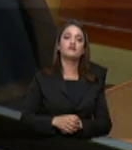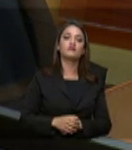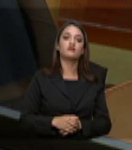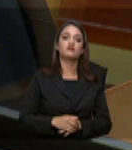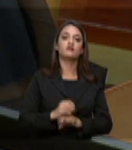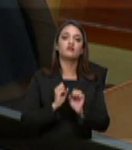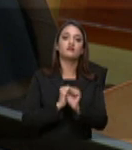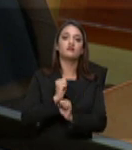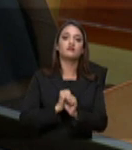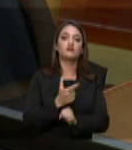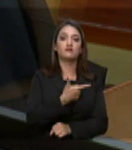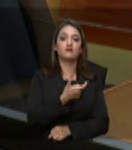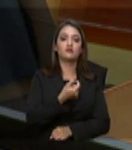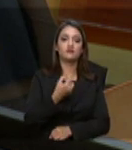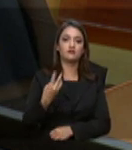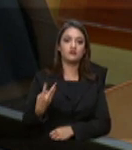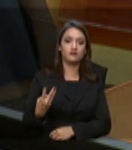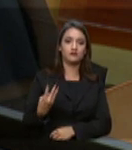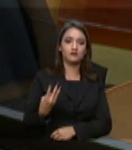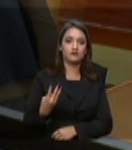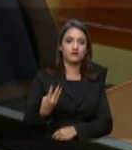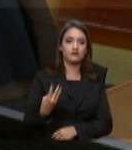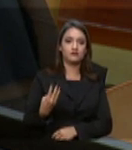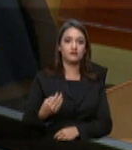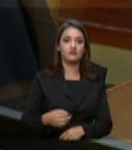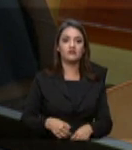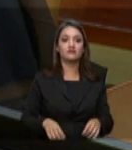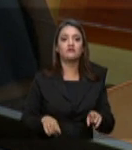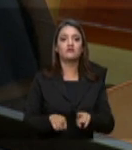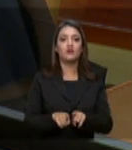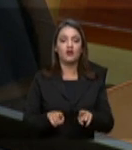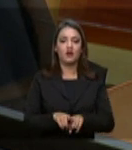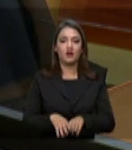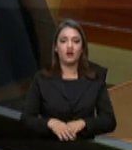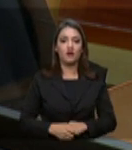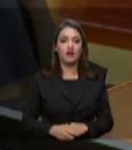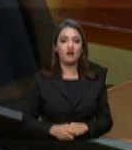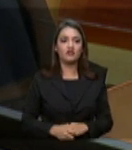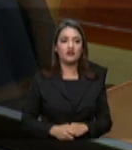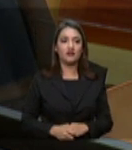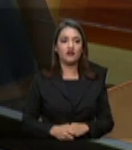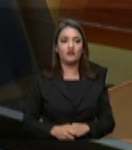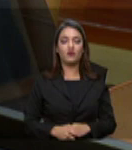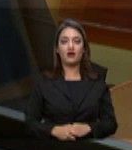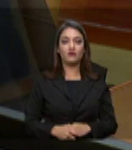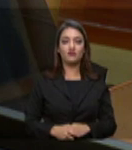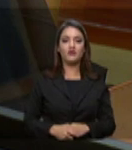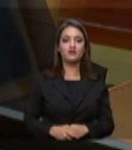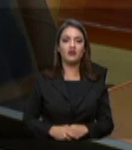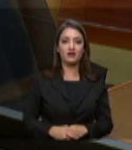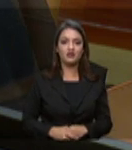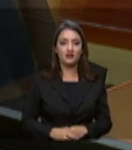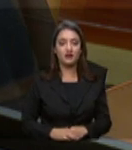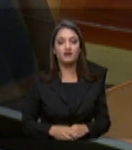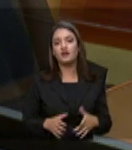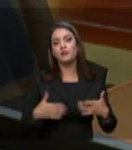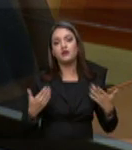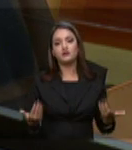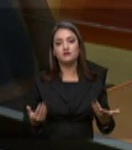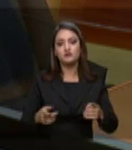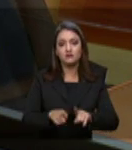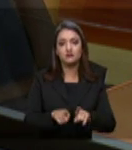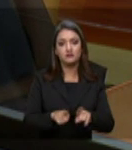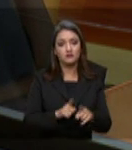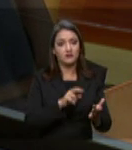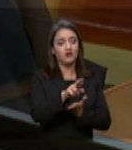2003 e no mesmo sentido a RC 1473 relator Ministro Luiz